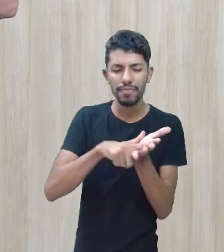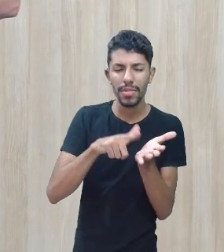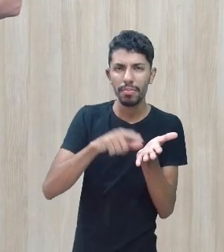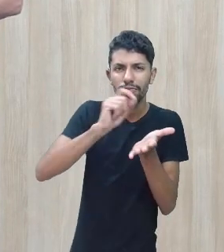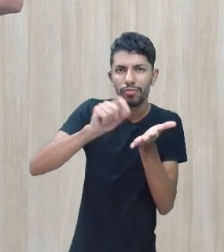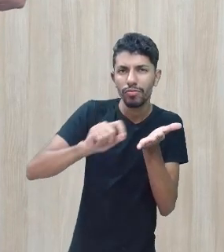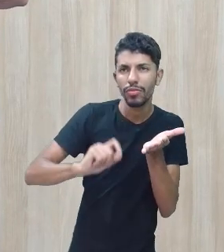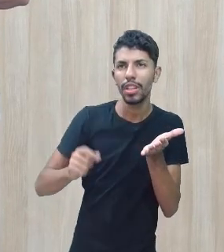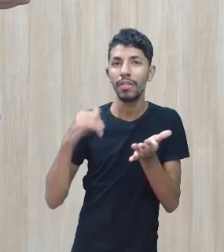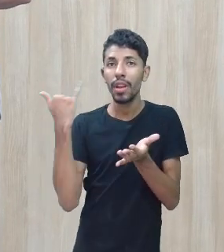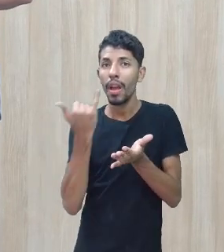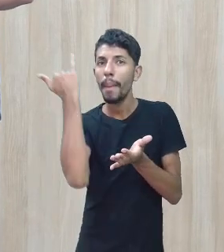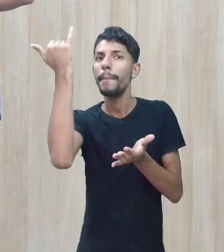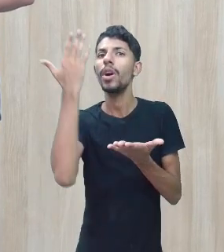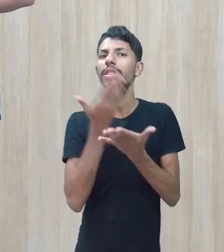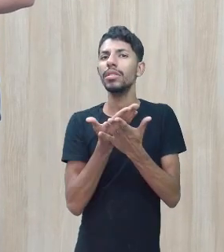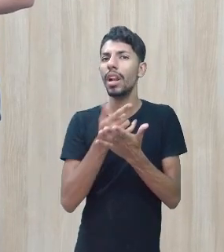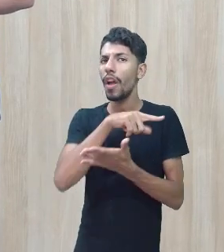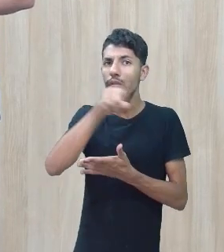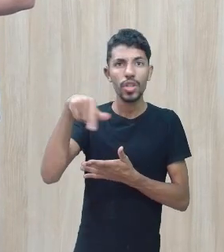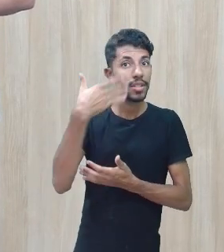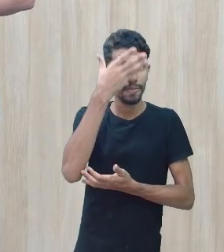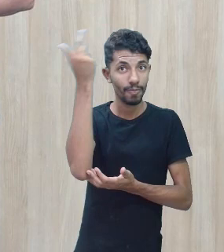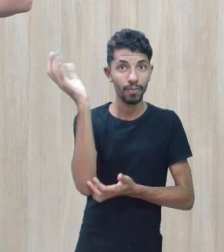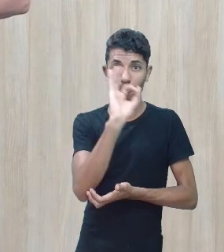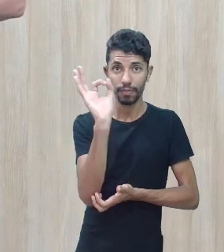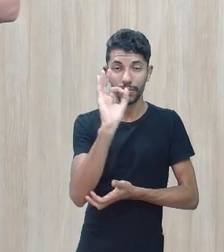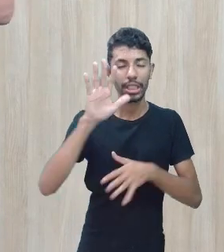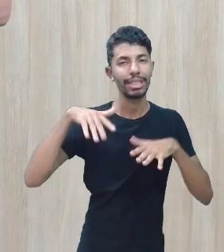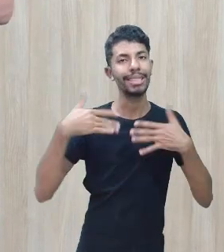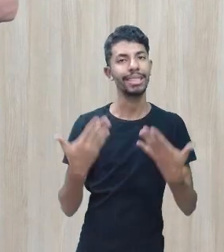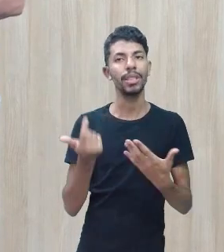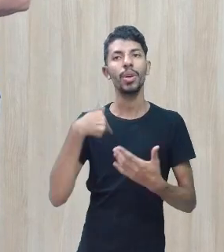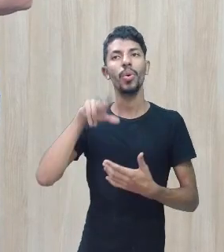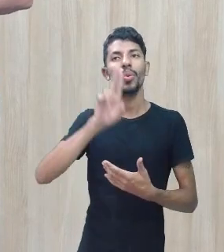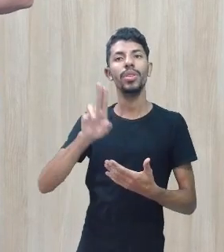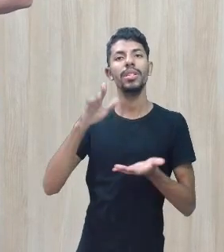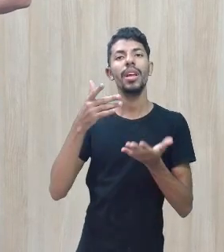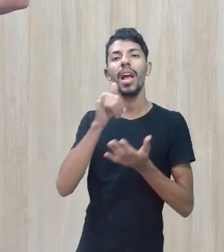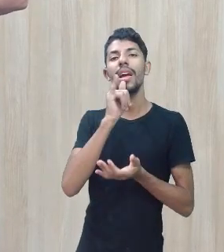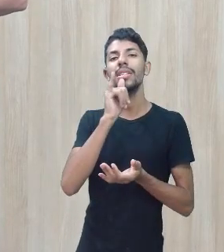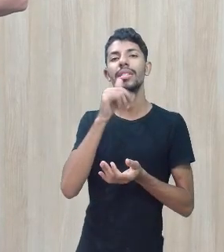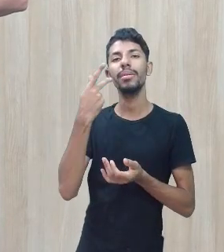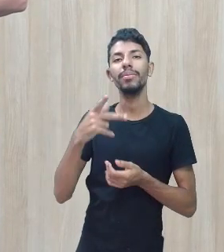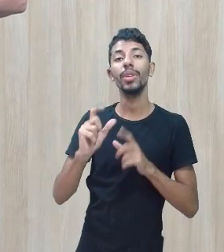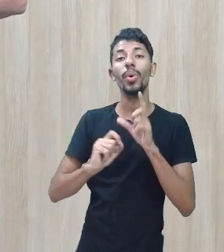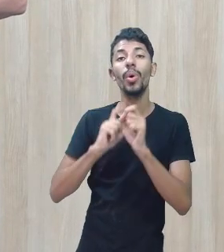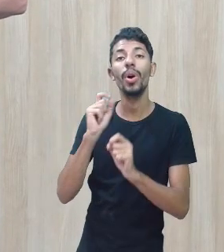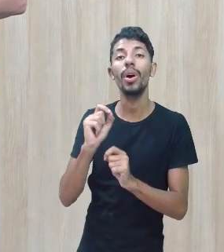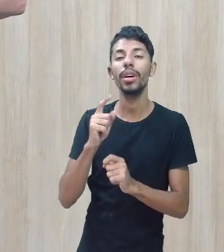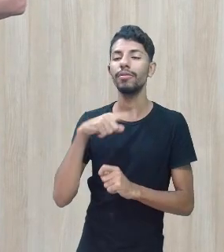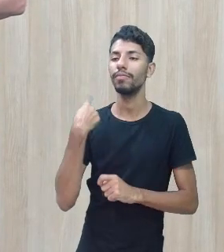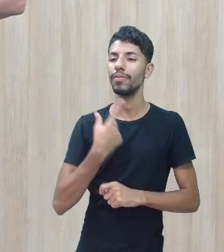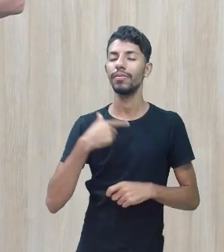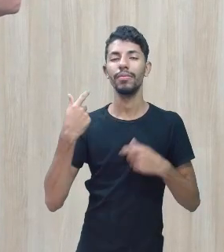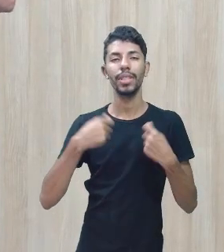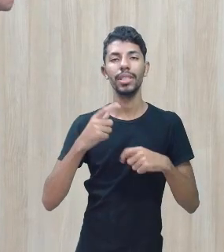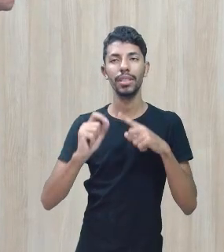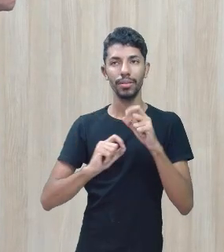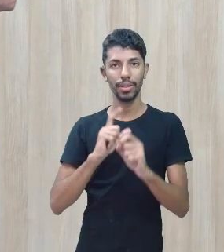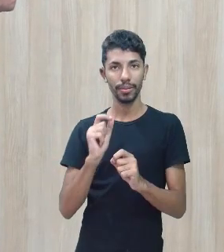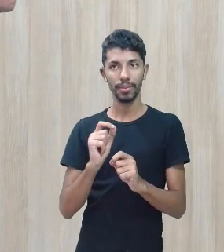era importante na aula para vocês não esquecerem. Eu usei um exemplo aqui que nós temos que